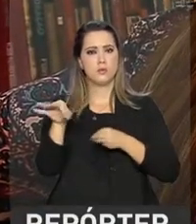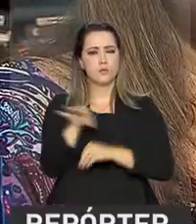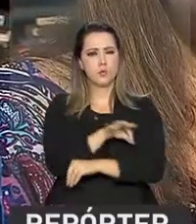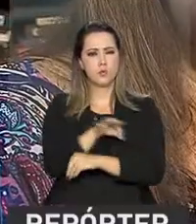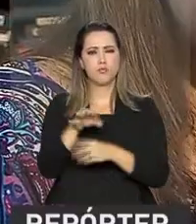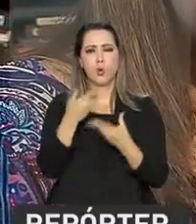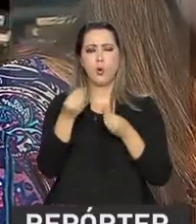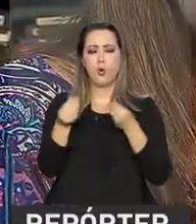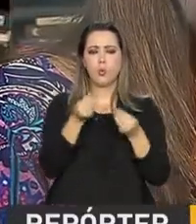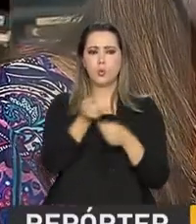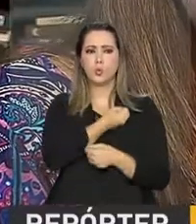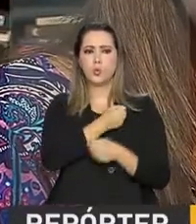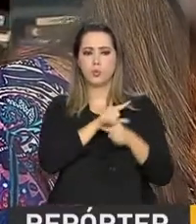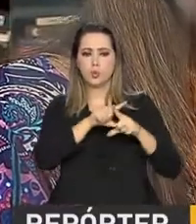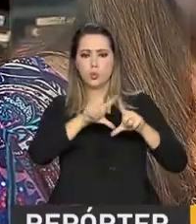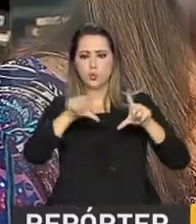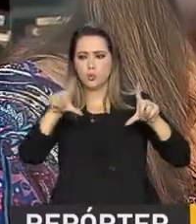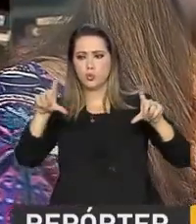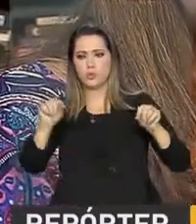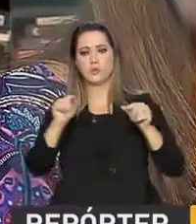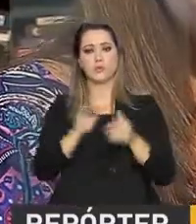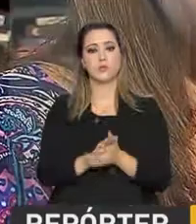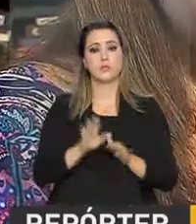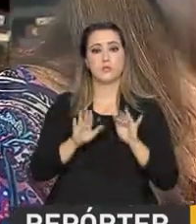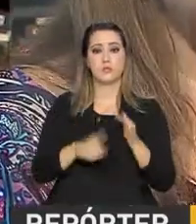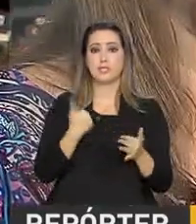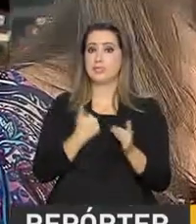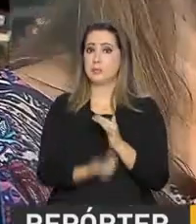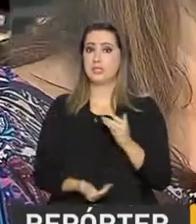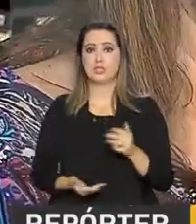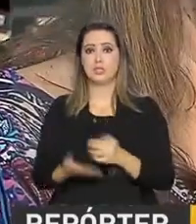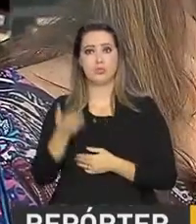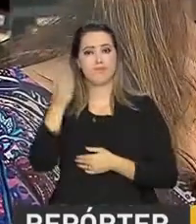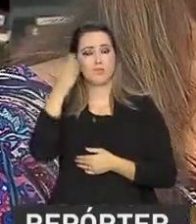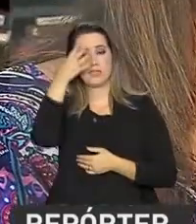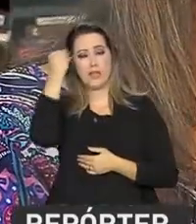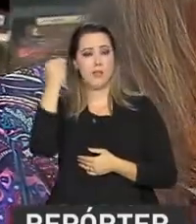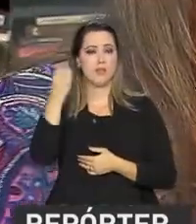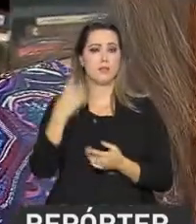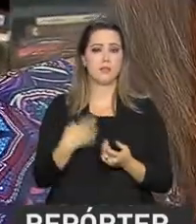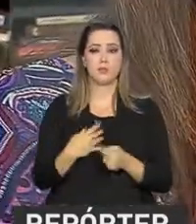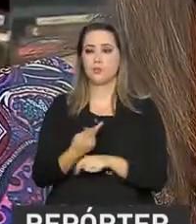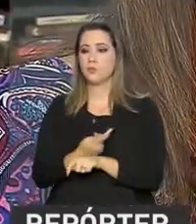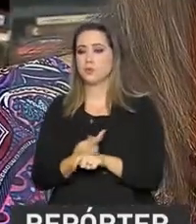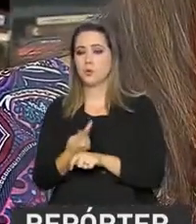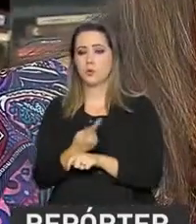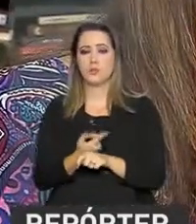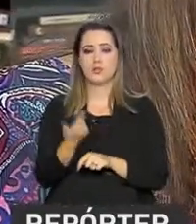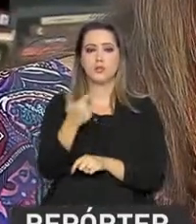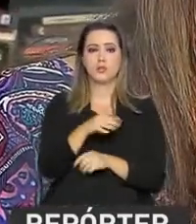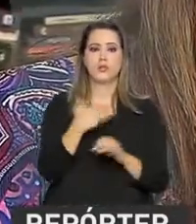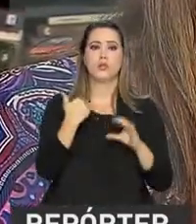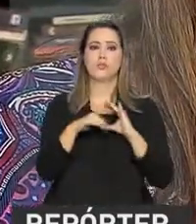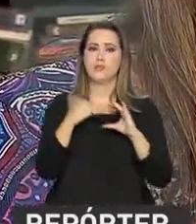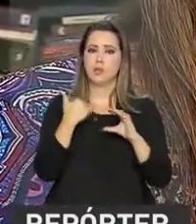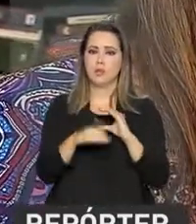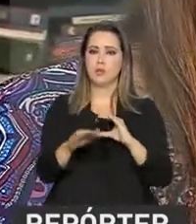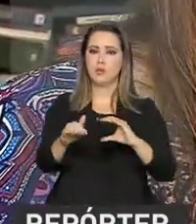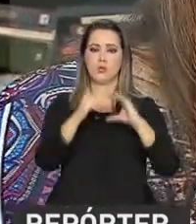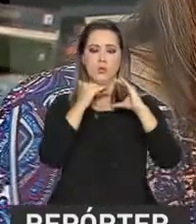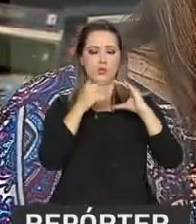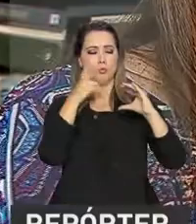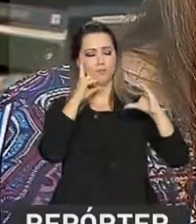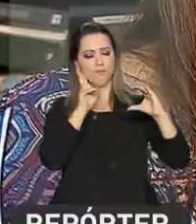rastreamento. É um número um pouquinho grande, às vezes você não anota, você não decora aí. Ah, tenho que rastrear, entro de novo lá no e-mail que a loja me